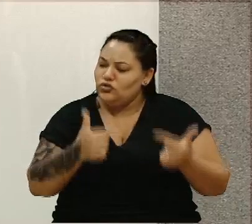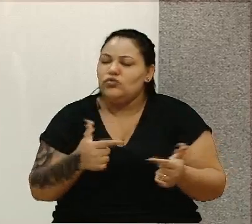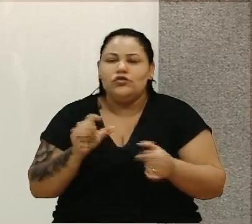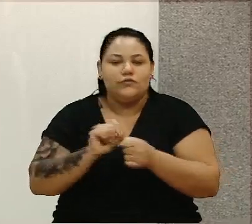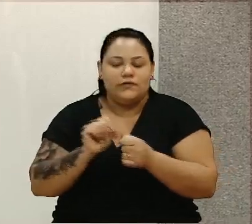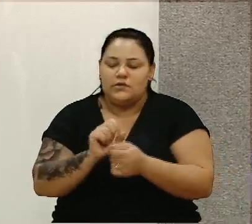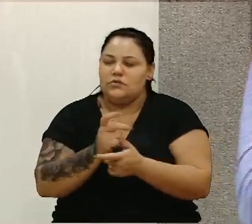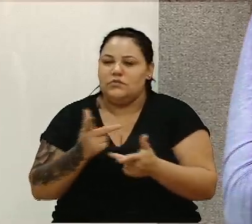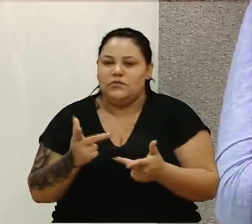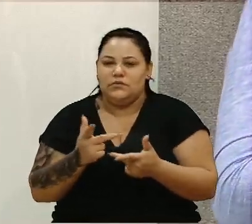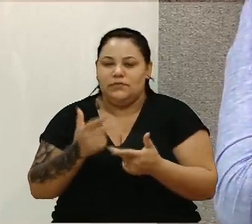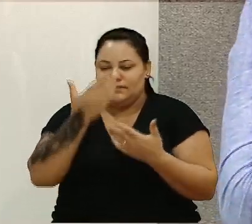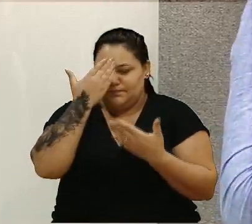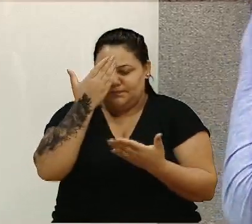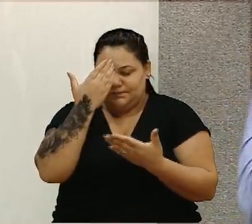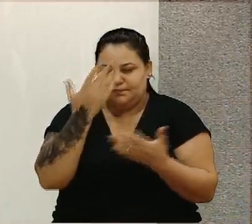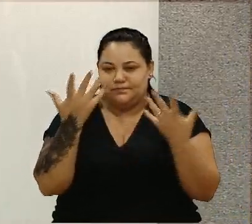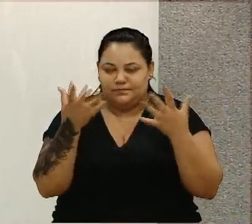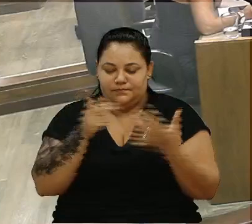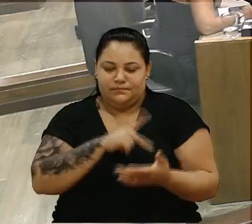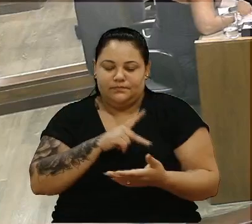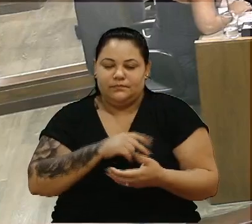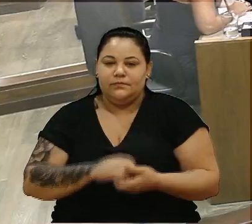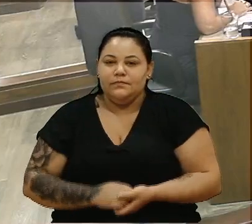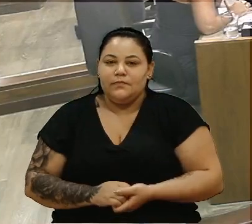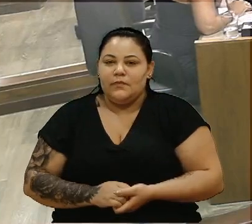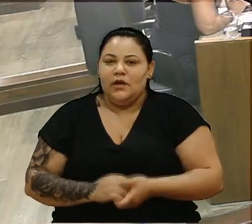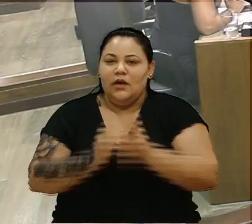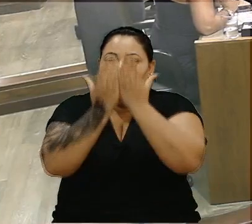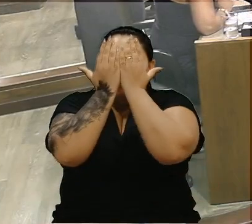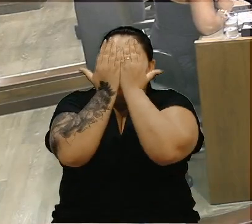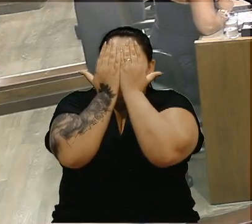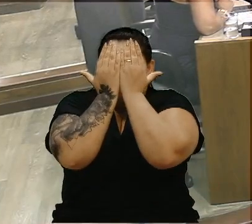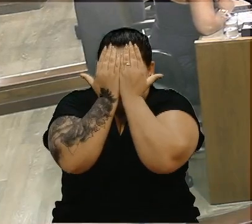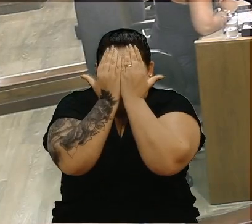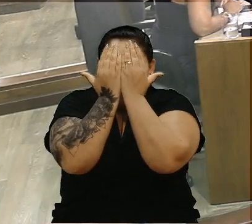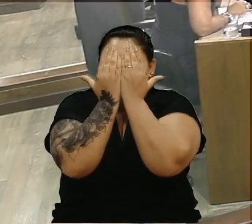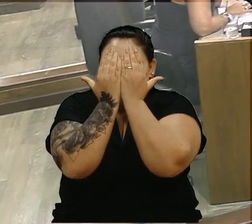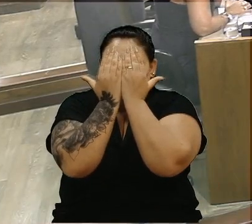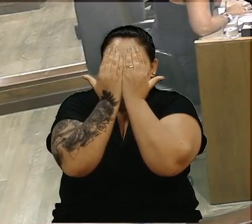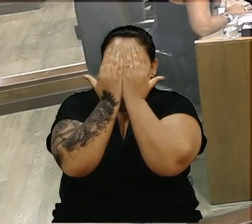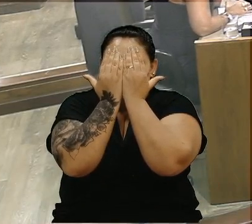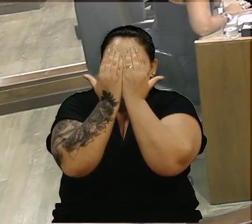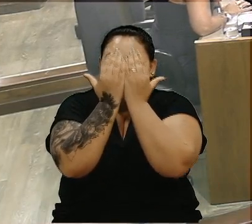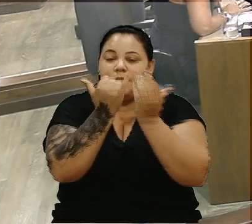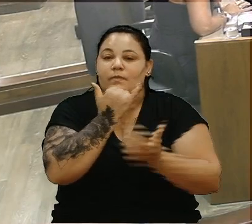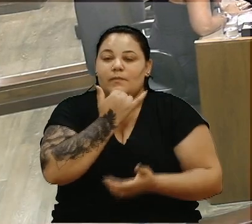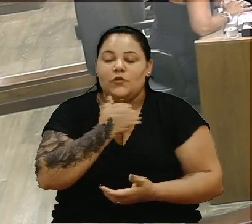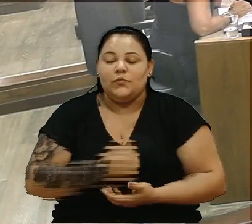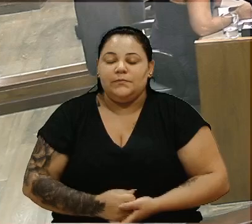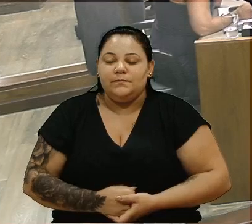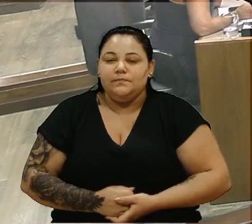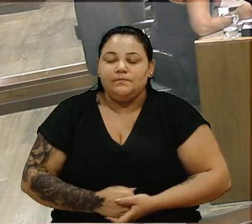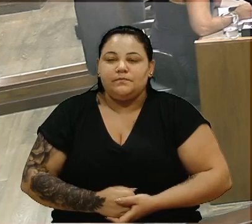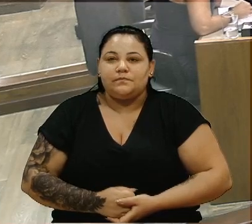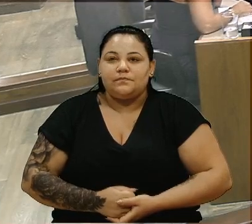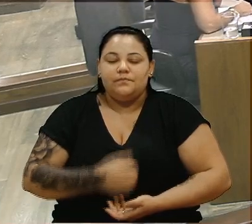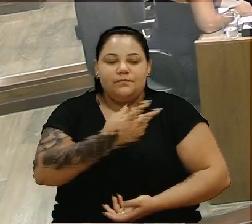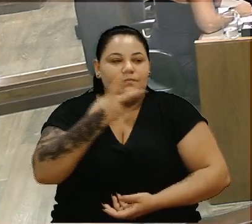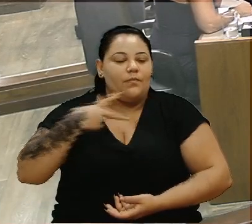isso, senhor presidente. Parabéns, vereador Pedro Rodrigues. Peço uma parte, vereador. Uma parte, de imediato. Vereador Caleb